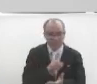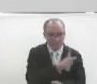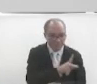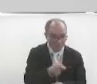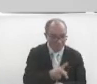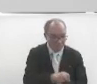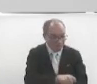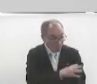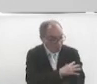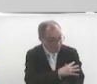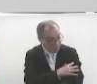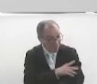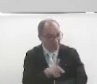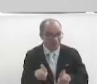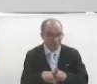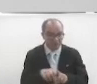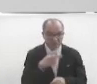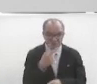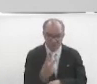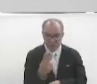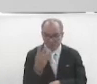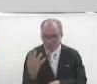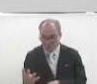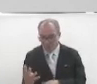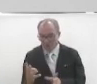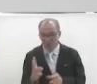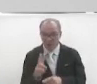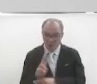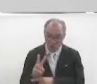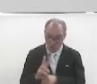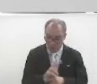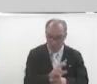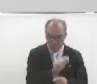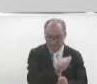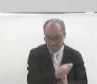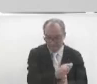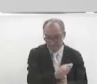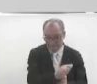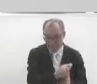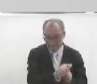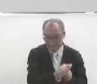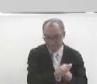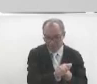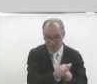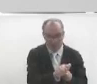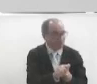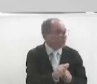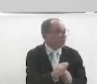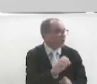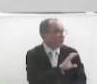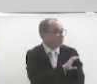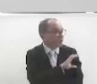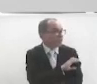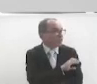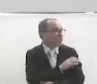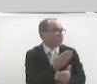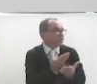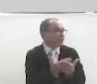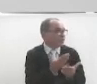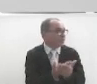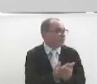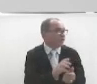fundamental e dois quadro suplementar a quadro de supervisor escolar assistente